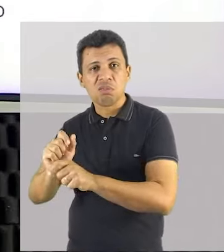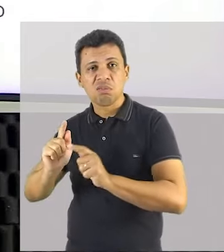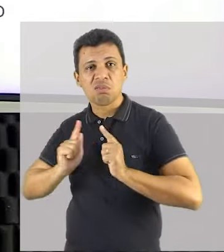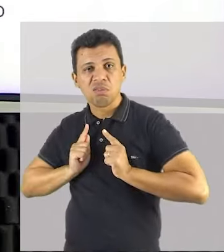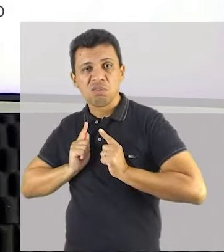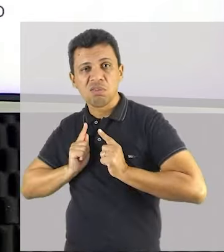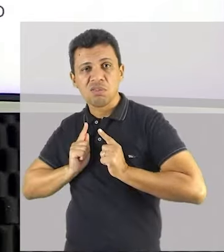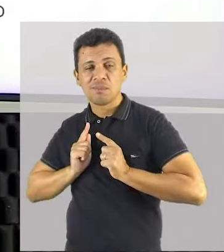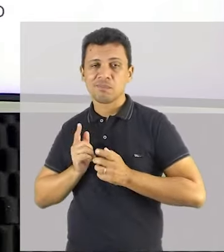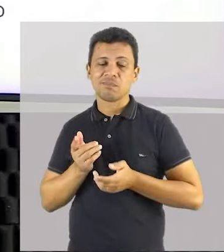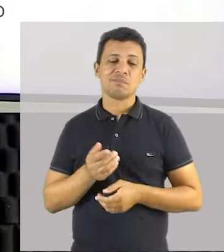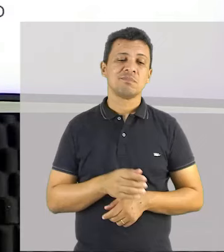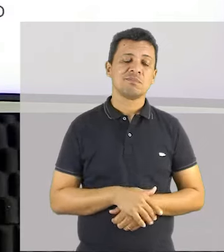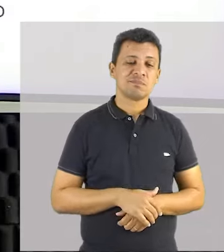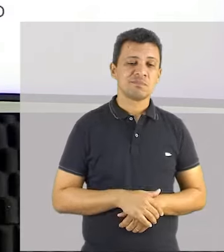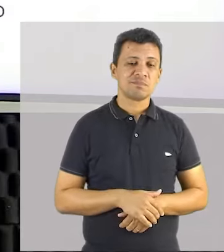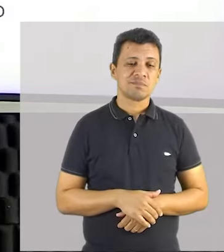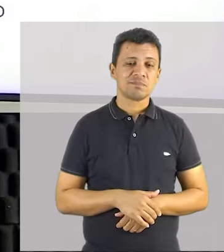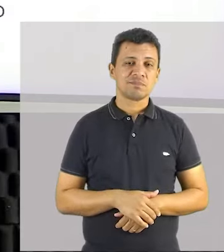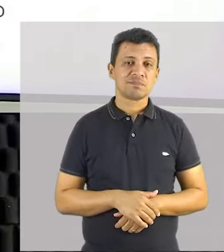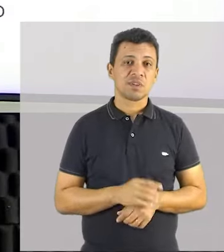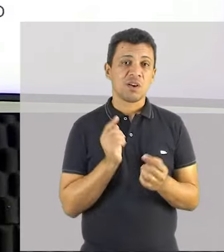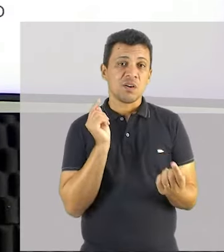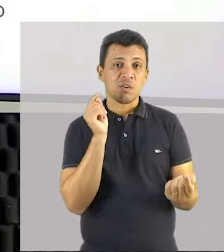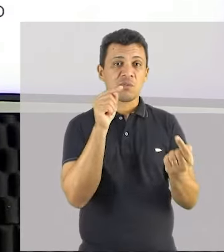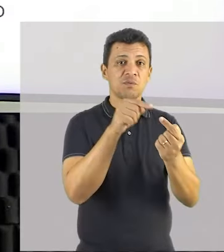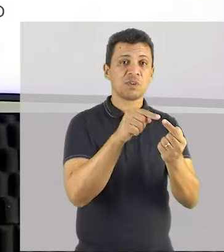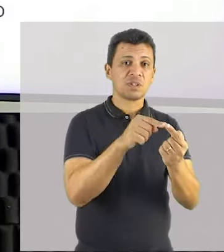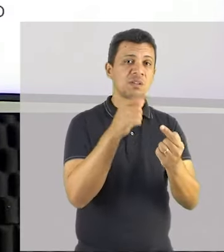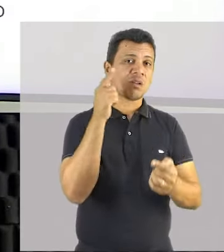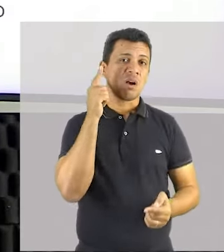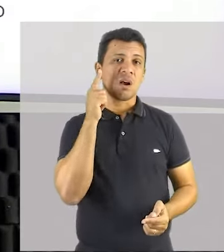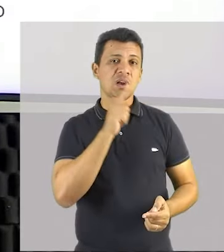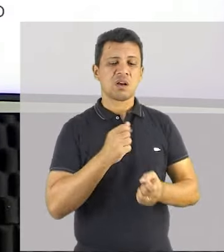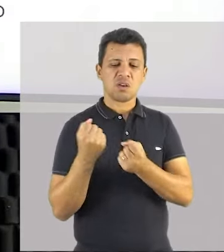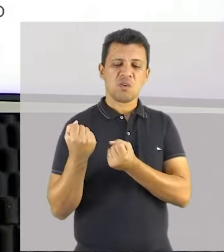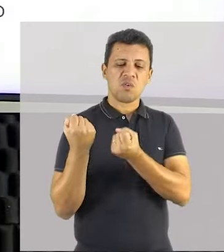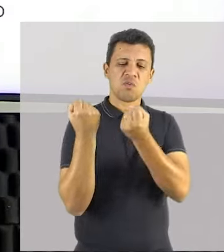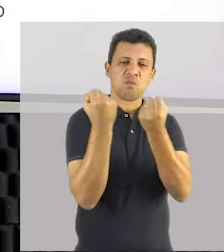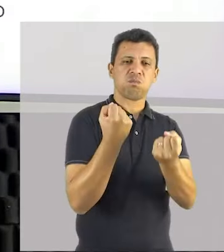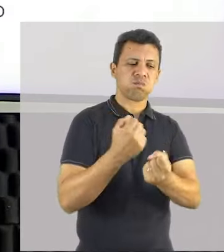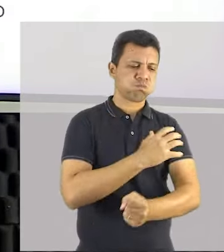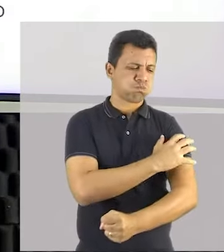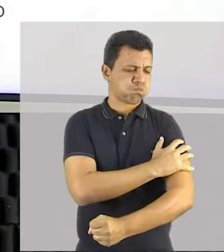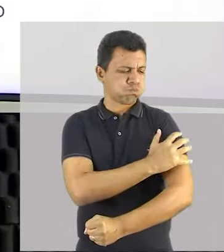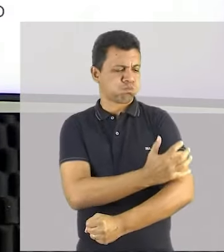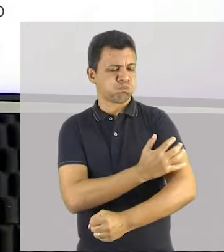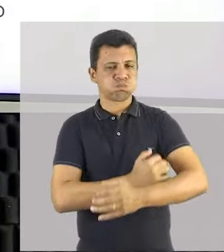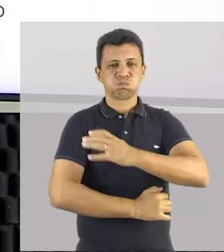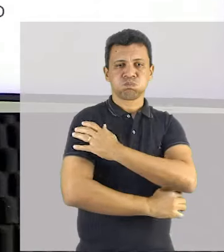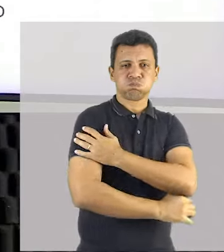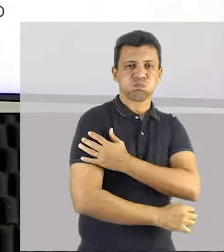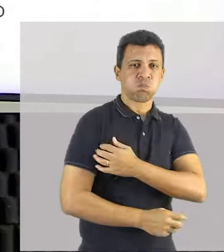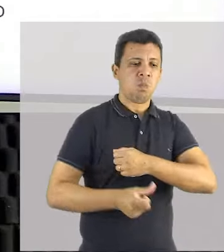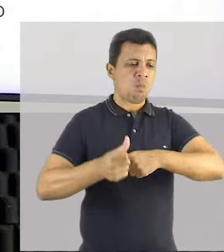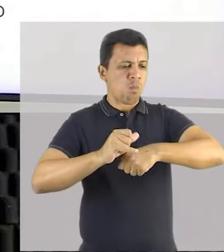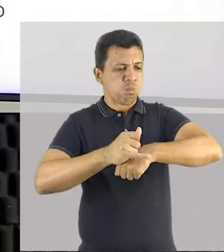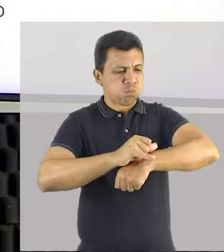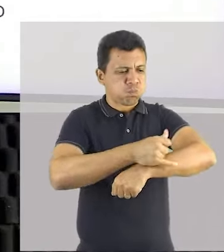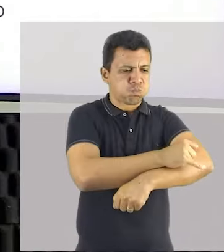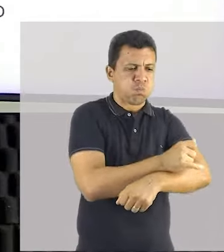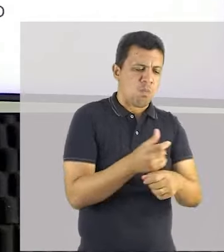é sedentário visando o ganho de força de massa muscular e perda de